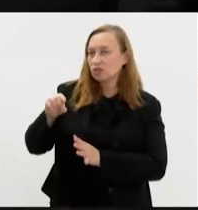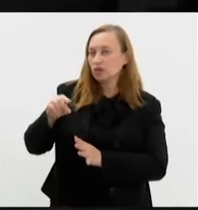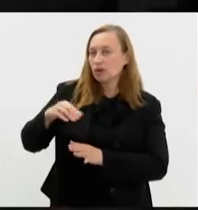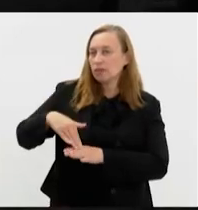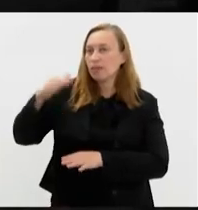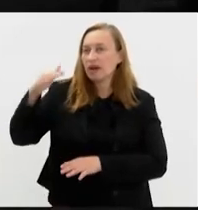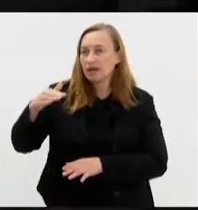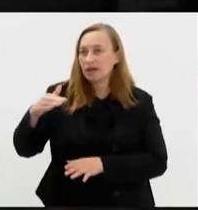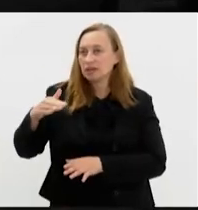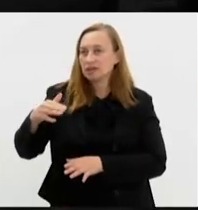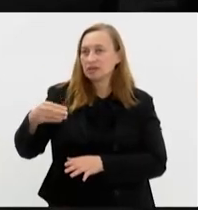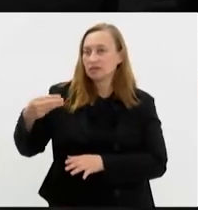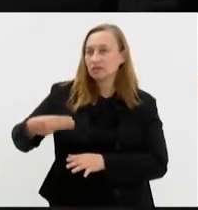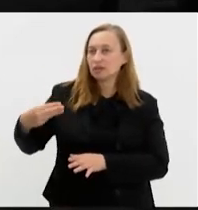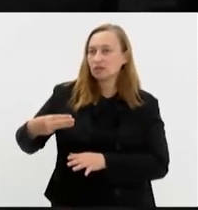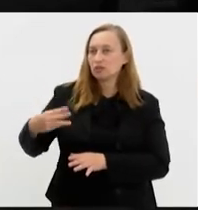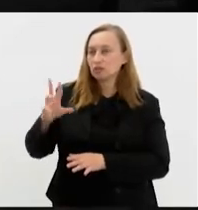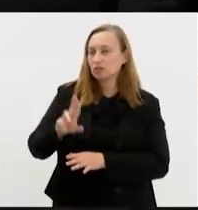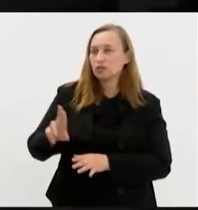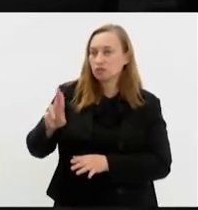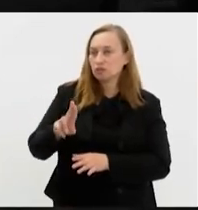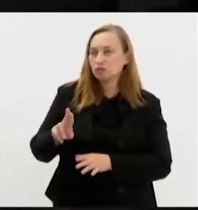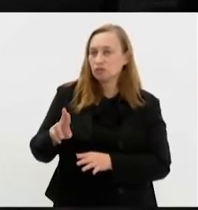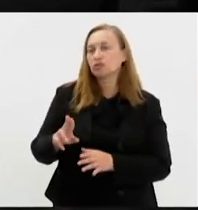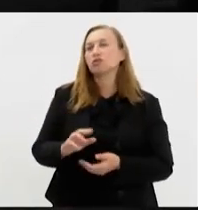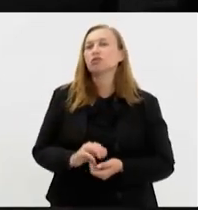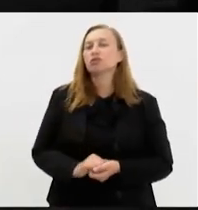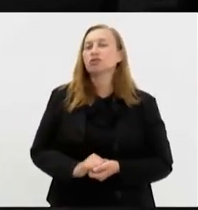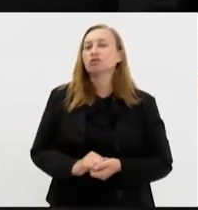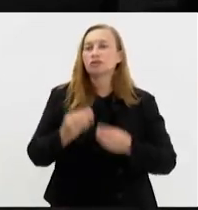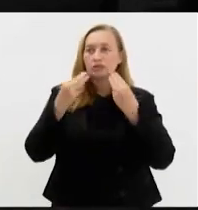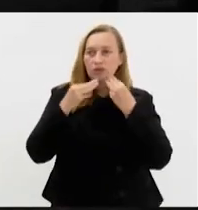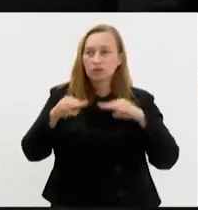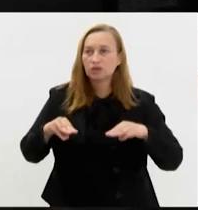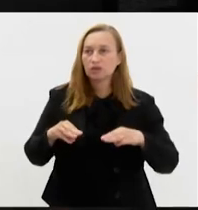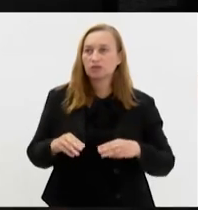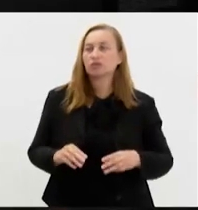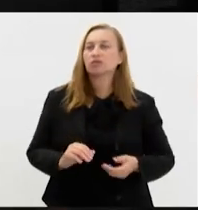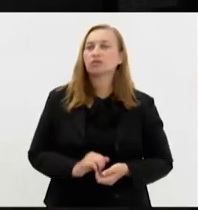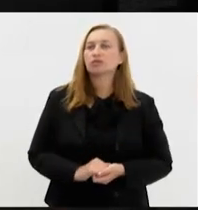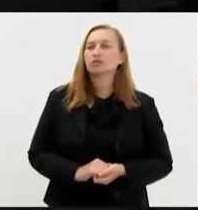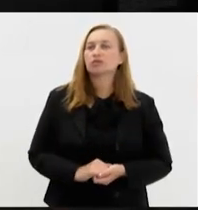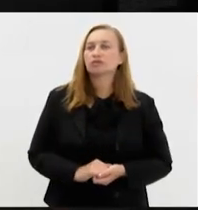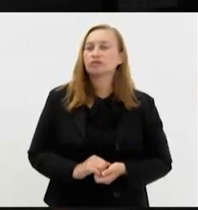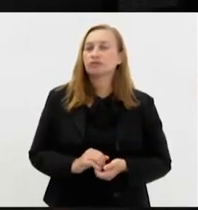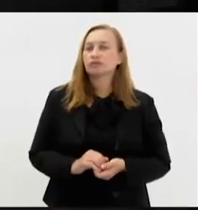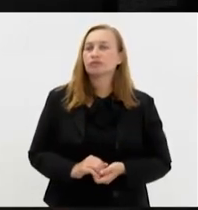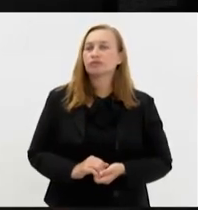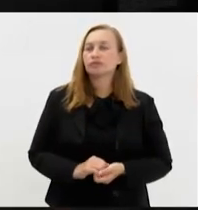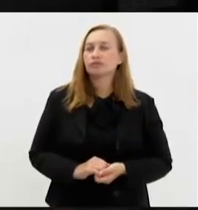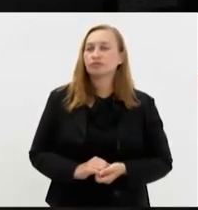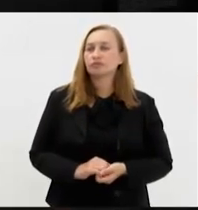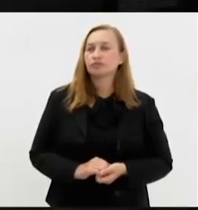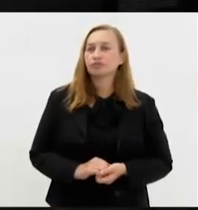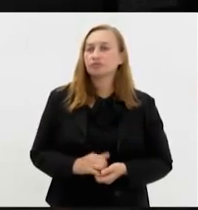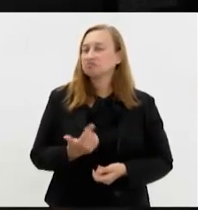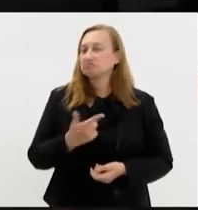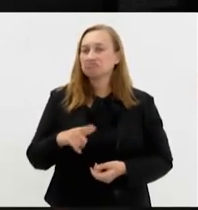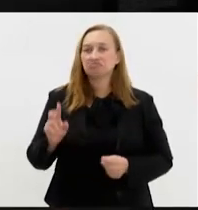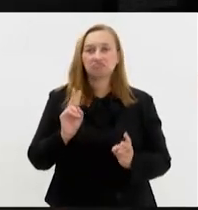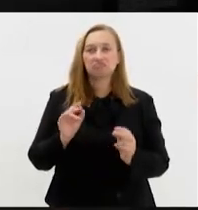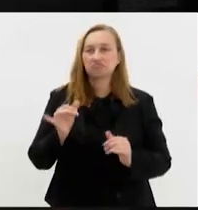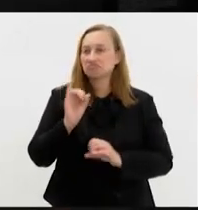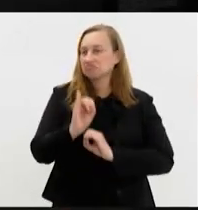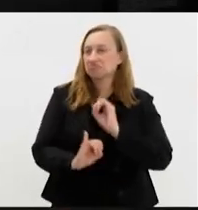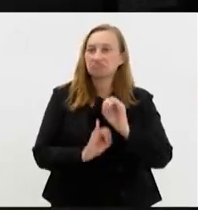com o uso do telemarketing que é o quê desinformação existente a época não tinha internet